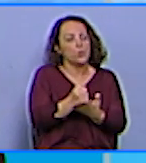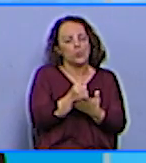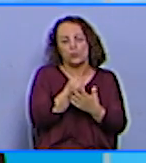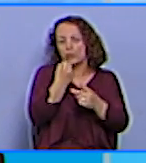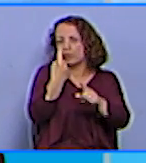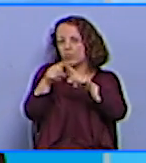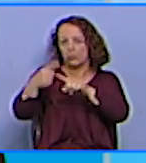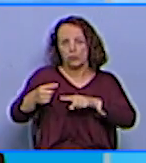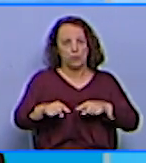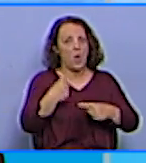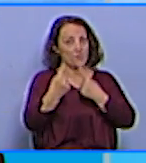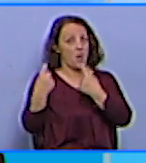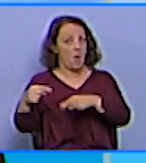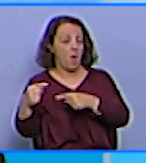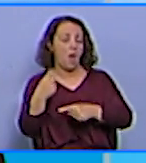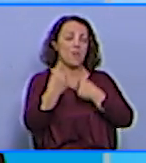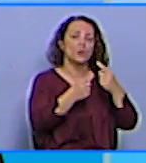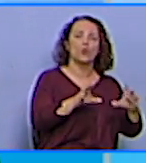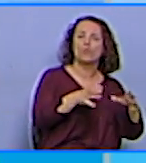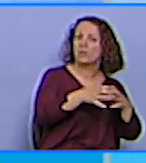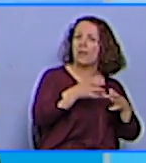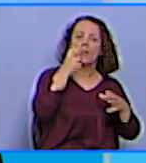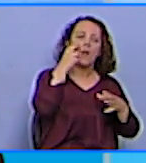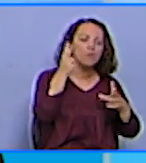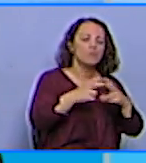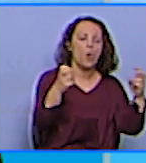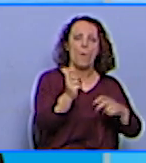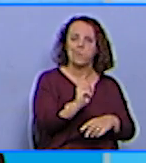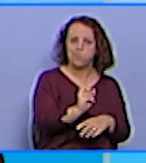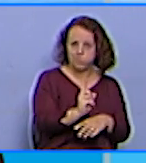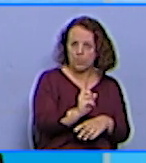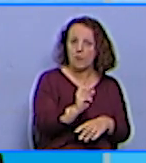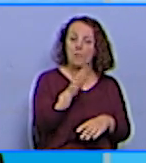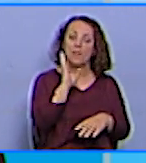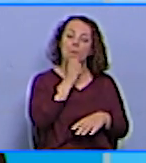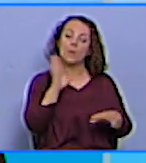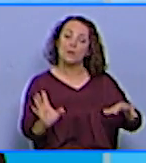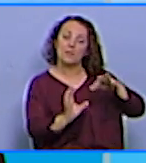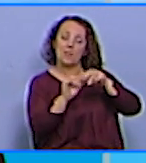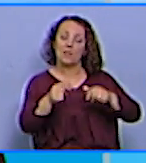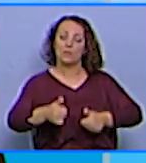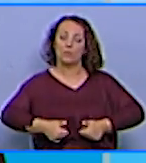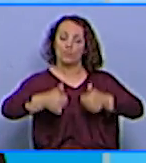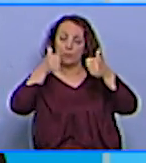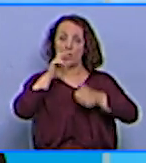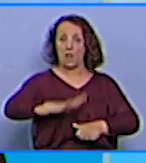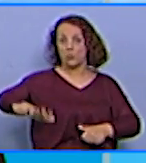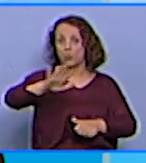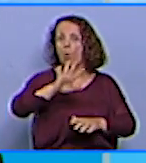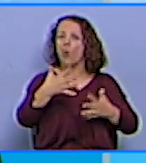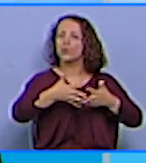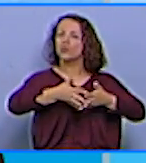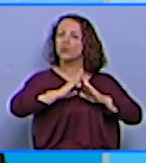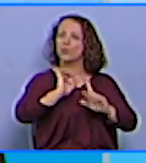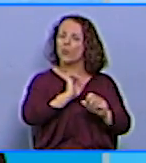que nas comunidades muitas vezes têm dificuldade em encontrar e que, pelas estruturas diocesanas e mesmo pela nacional, poderão vir a